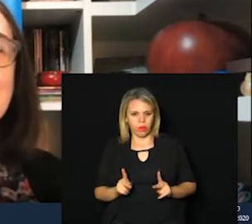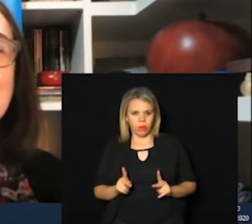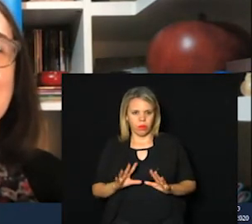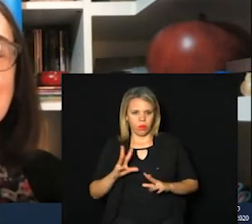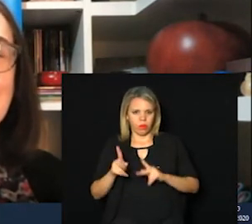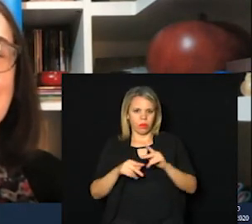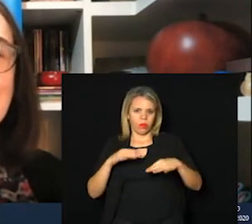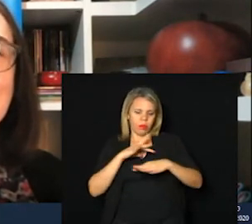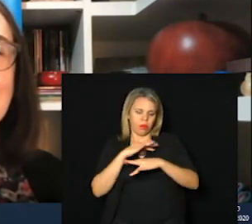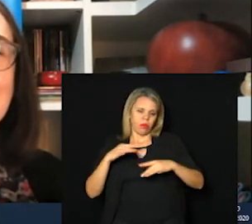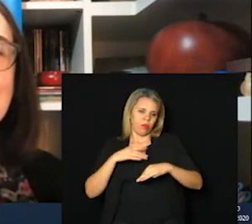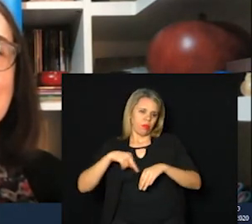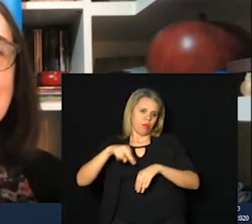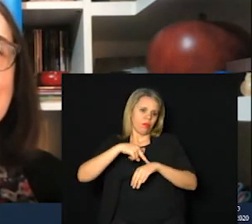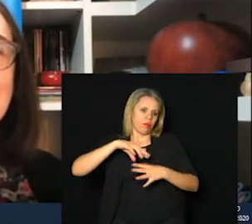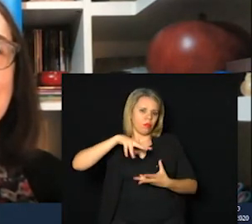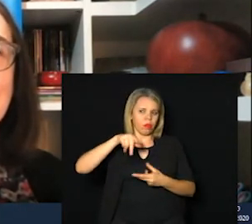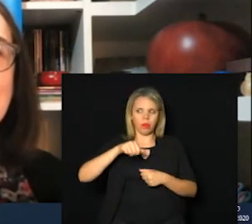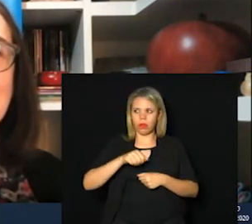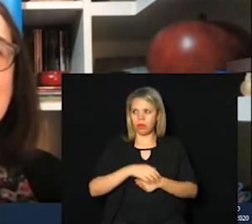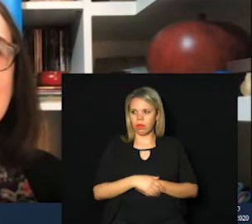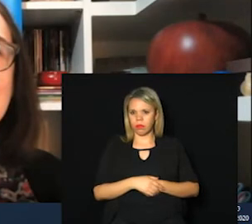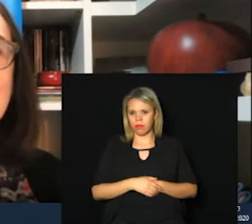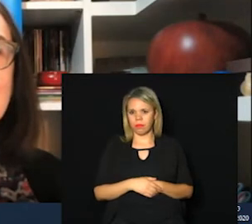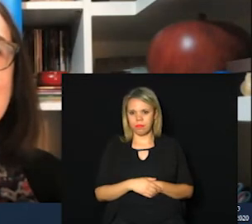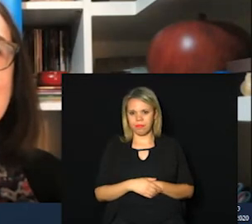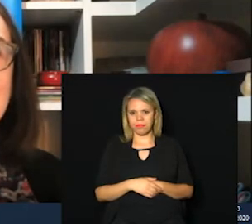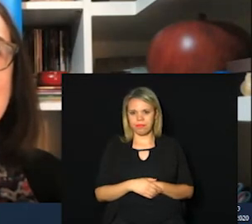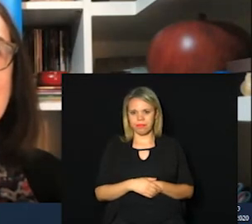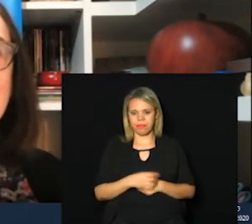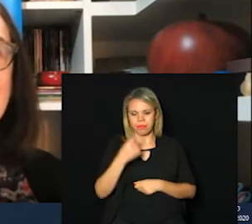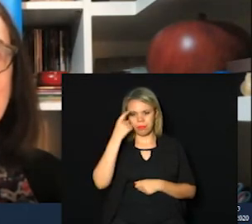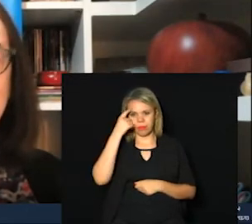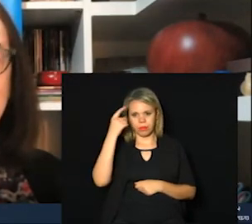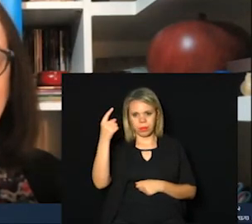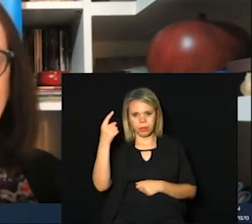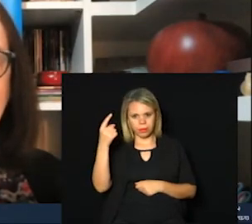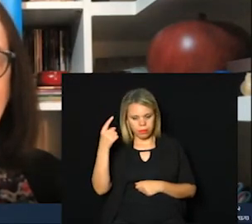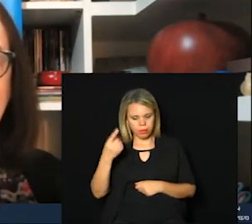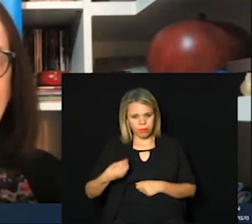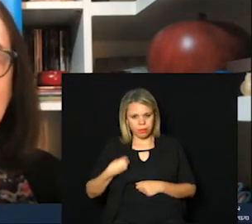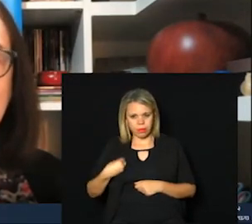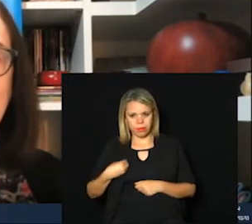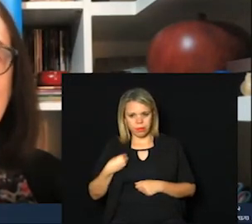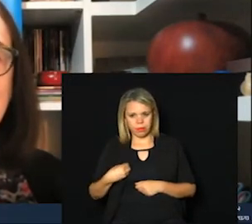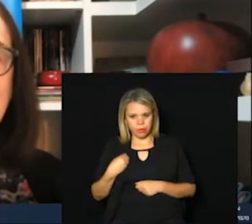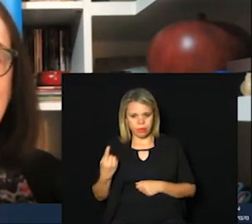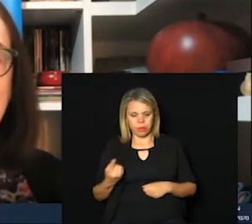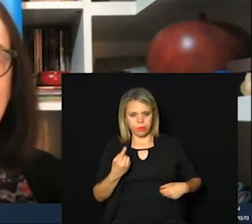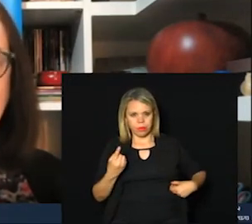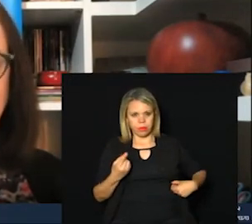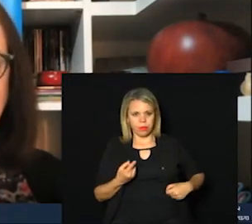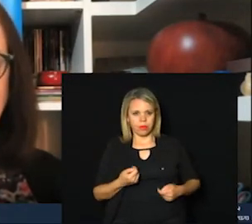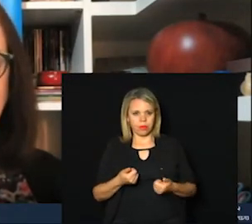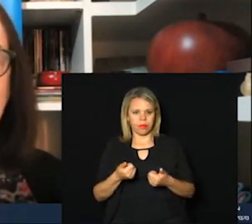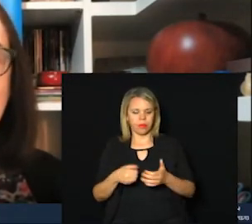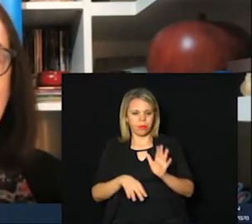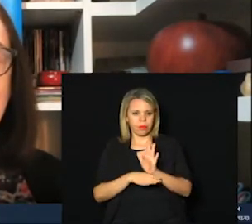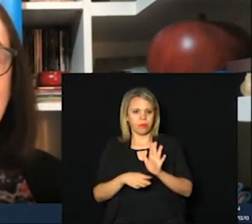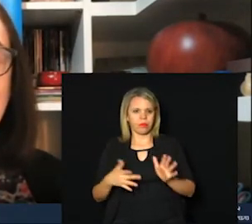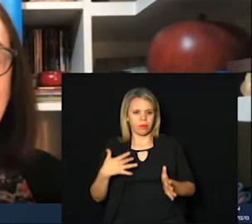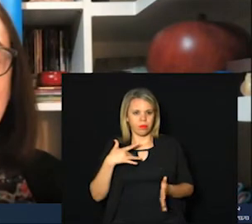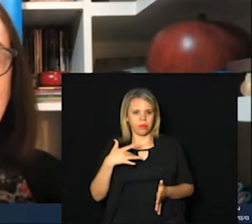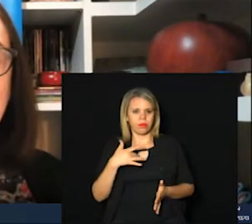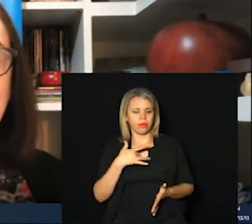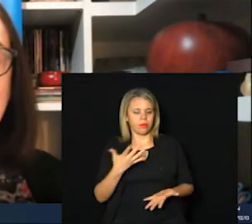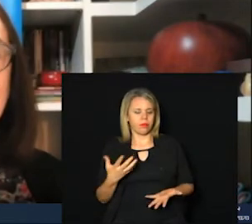as cidades, nações e do mundo. As ideias vivas, etéreas e benignas tocam a todos nós,